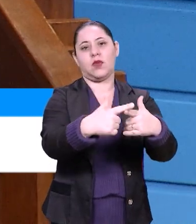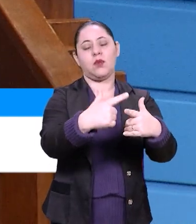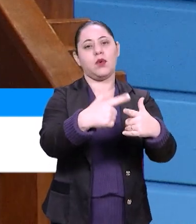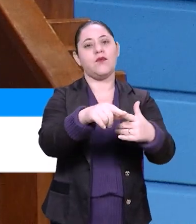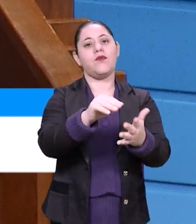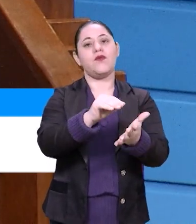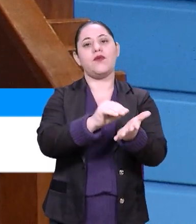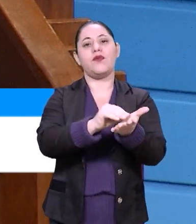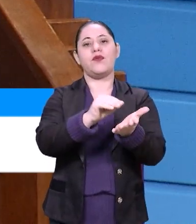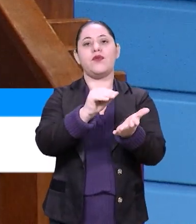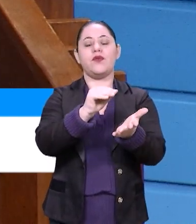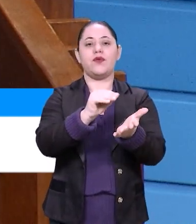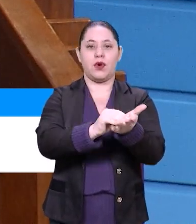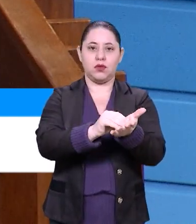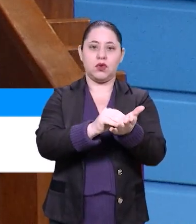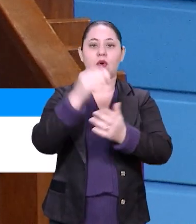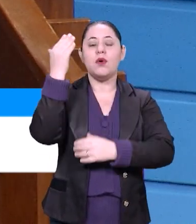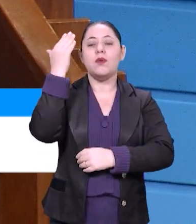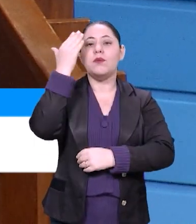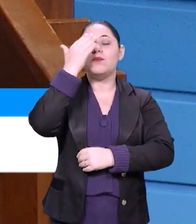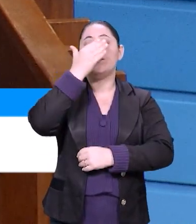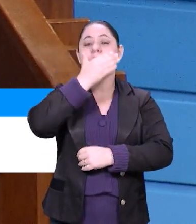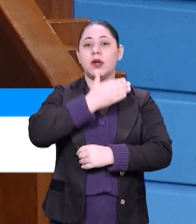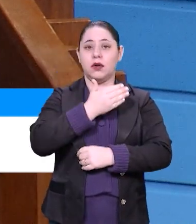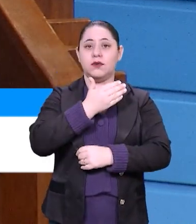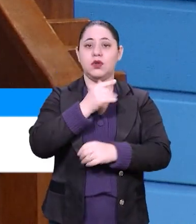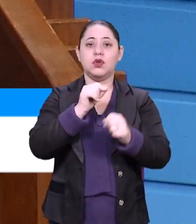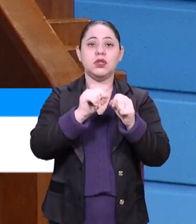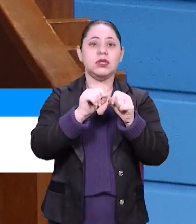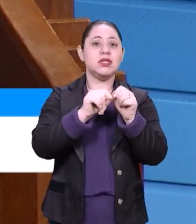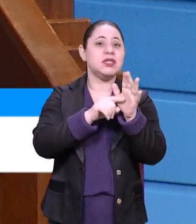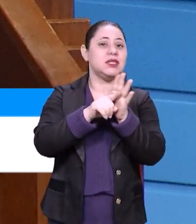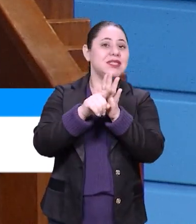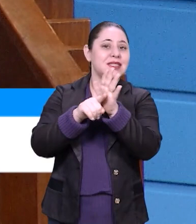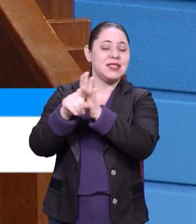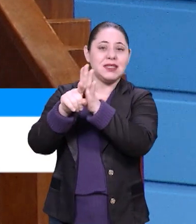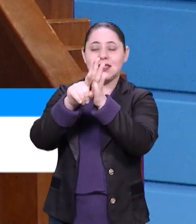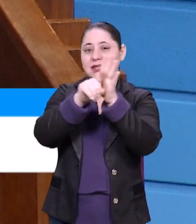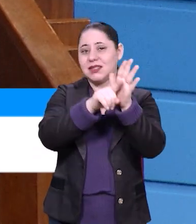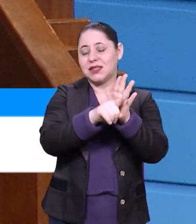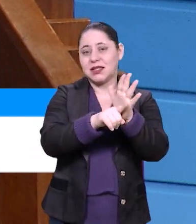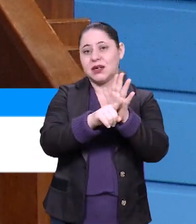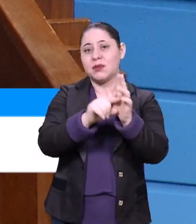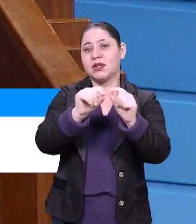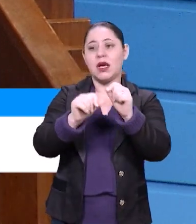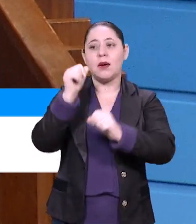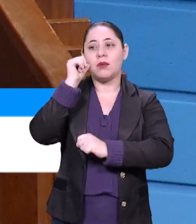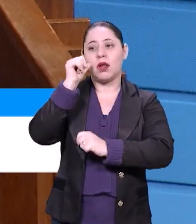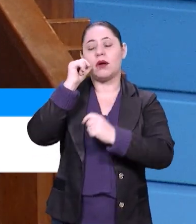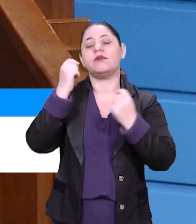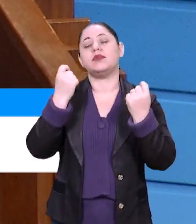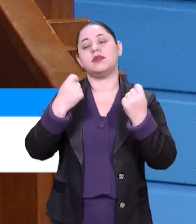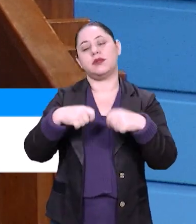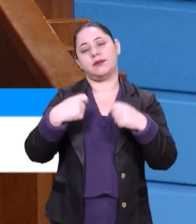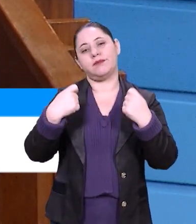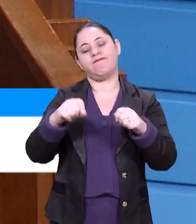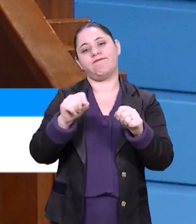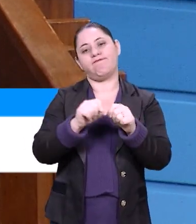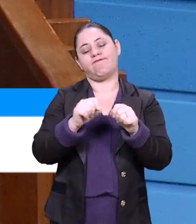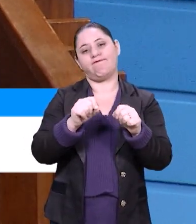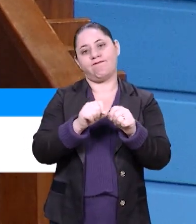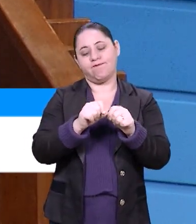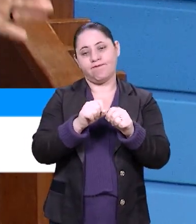adiante por conta justamente da falta de comprovação de exames que a